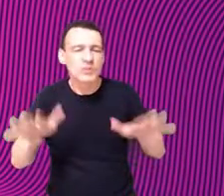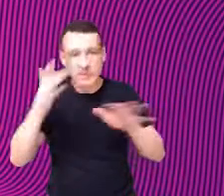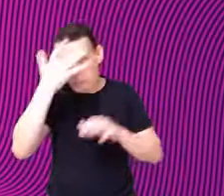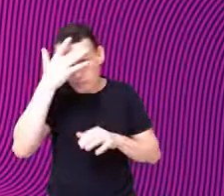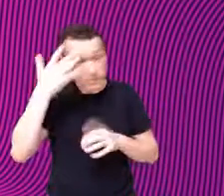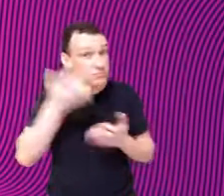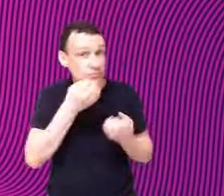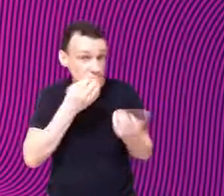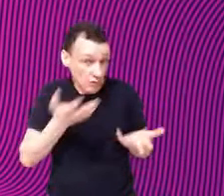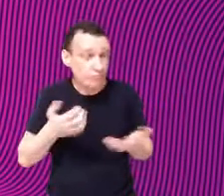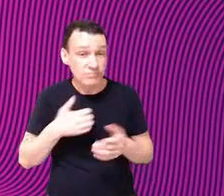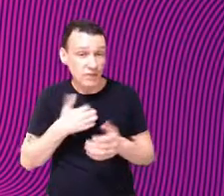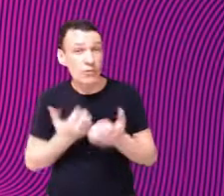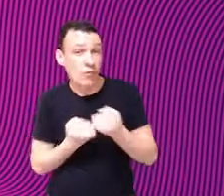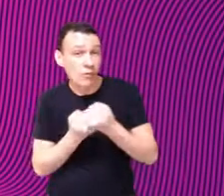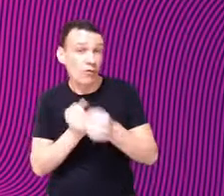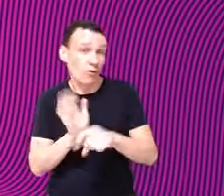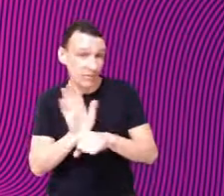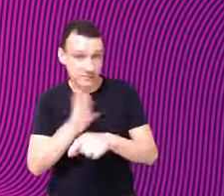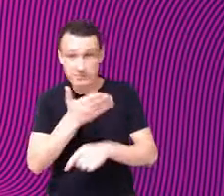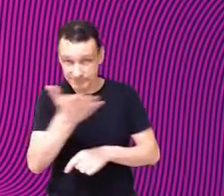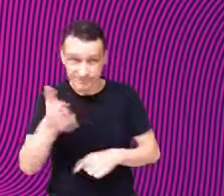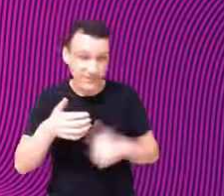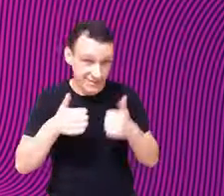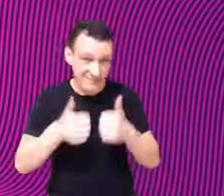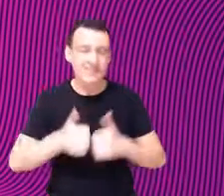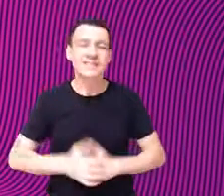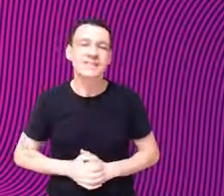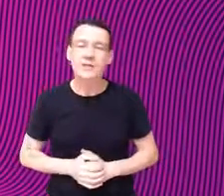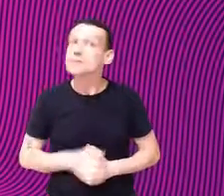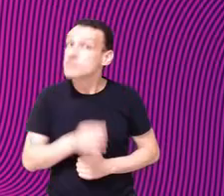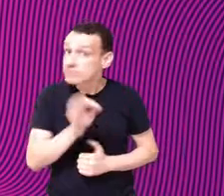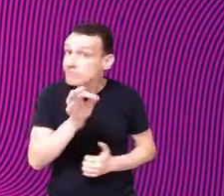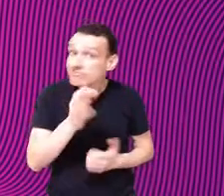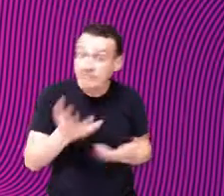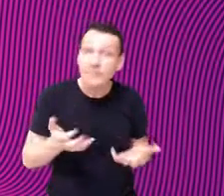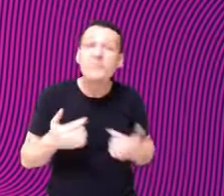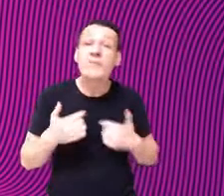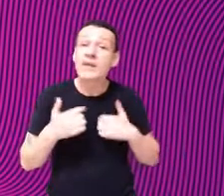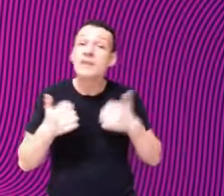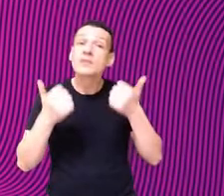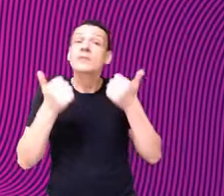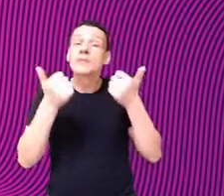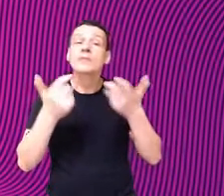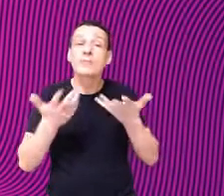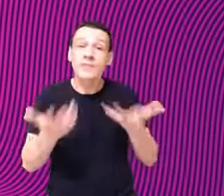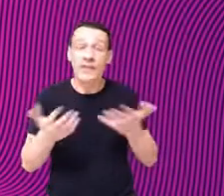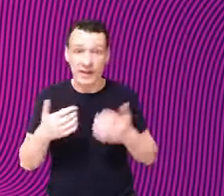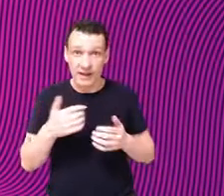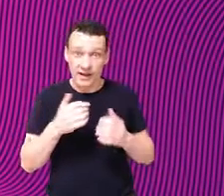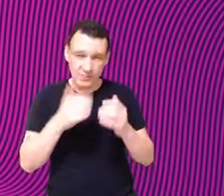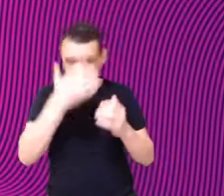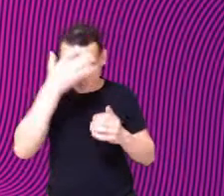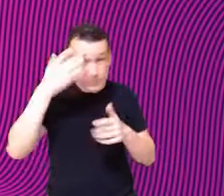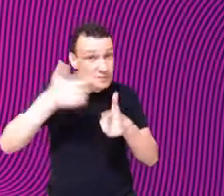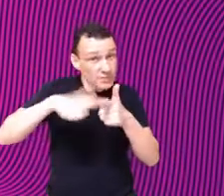É isso mesmo, né? Eu vou falar um pouco sobre a importância do cuidado integrado na doença renal crônica,